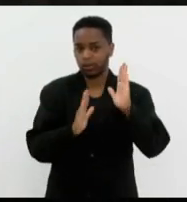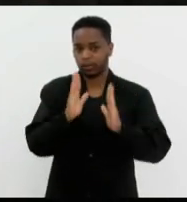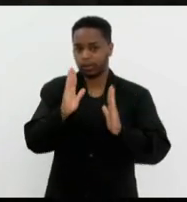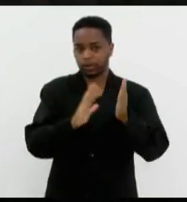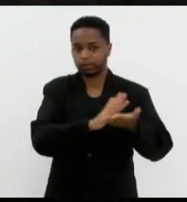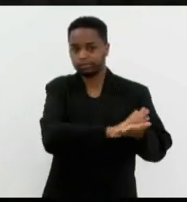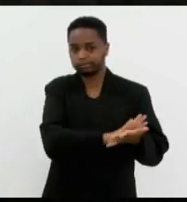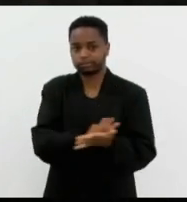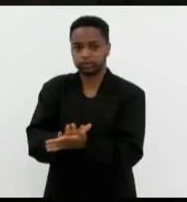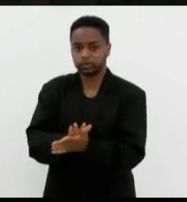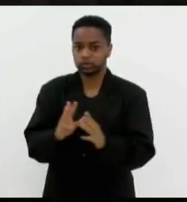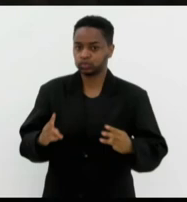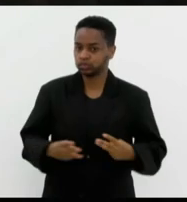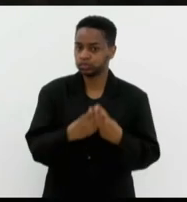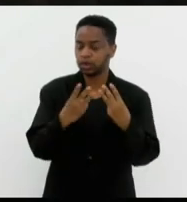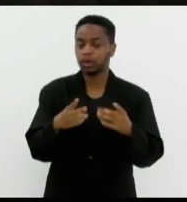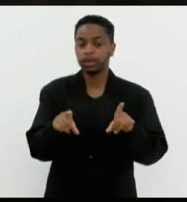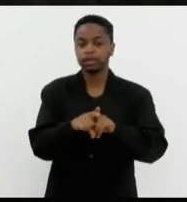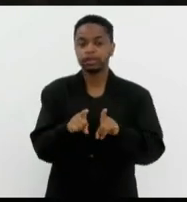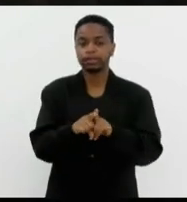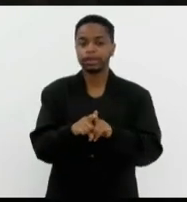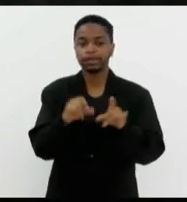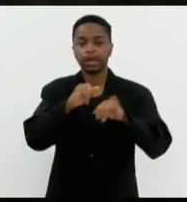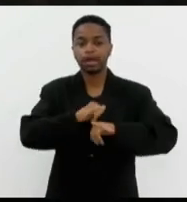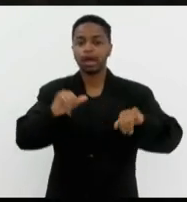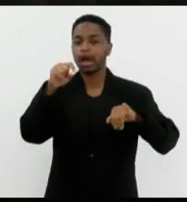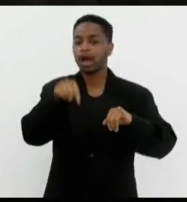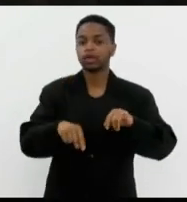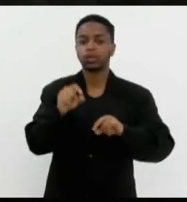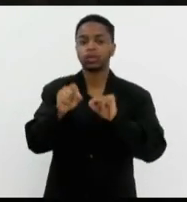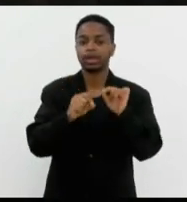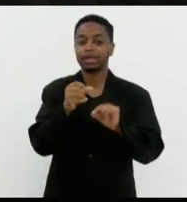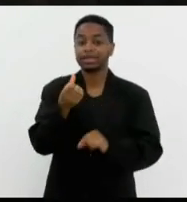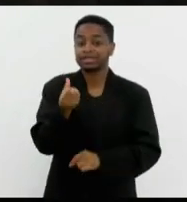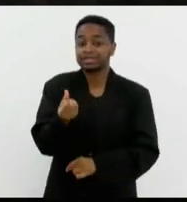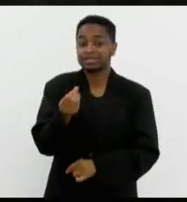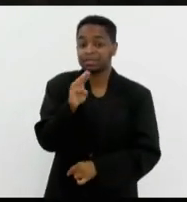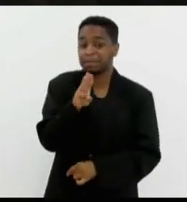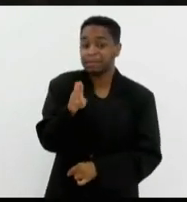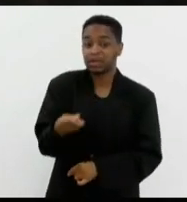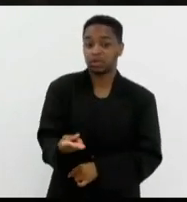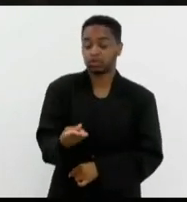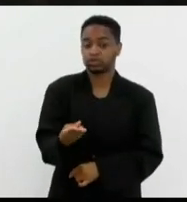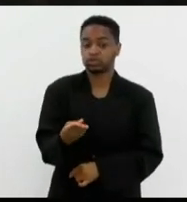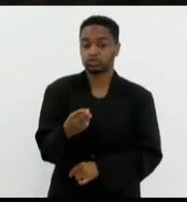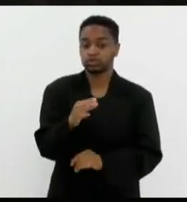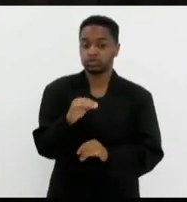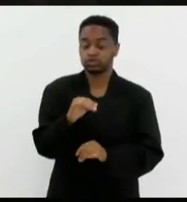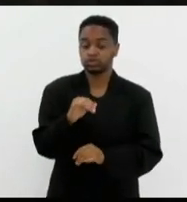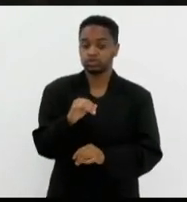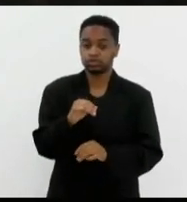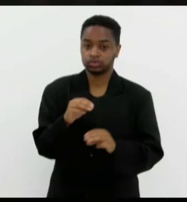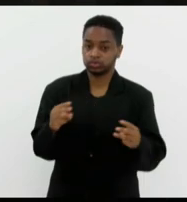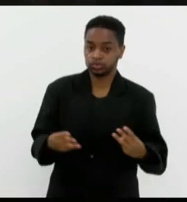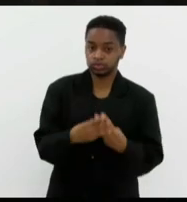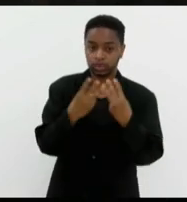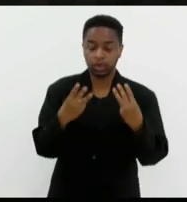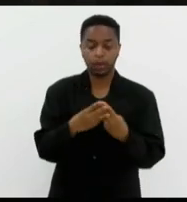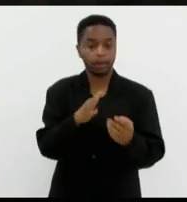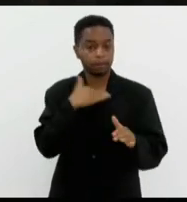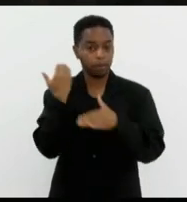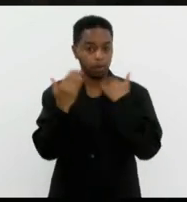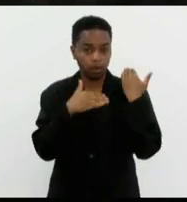E dizia aqui que foram 6 milhões de judeus mortos no Holocausto,